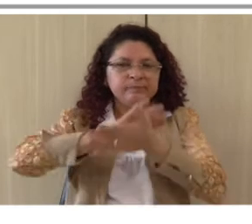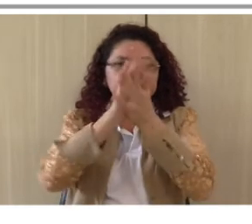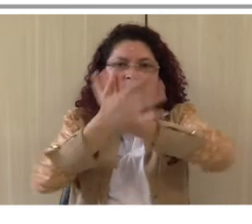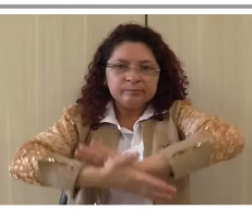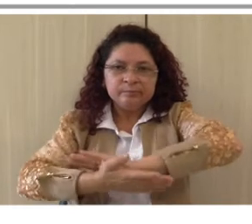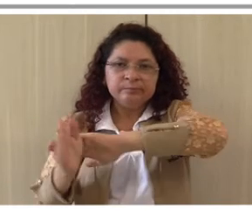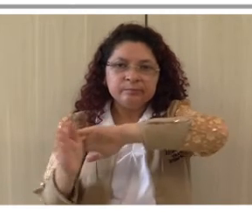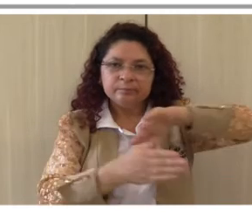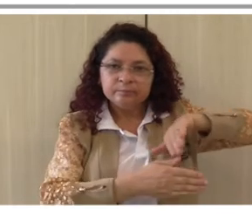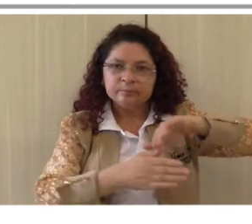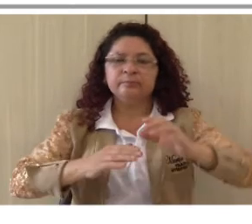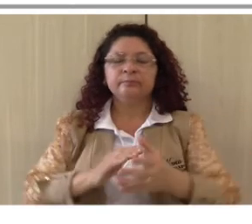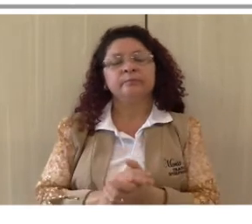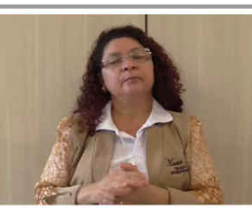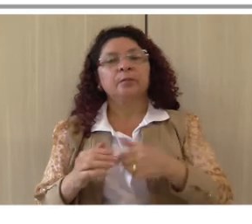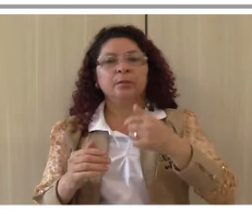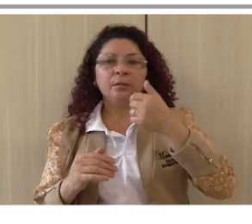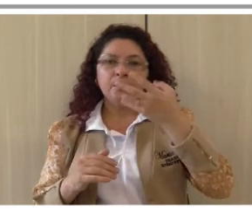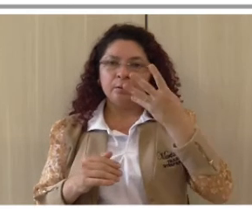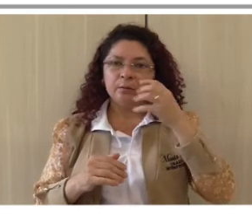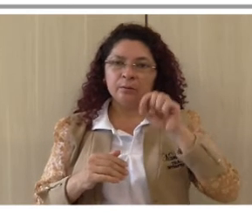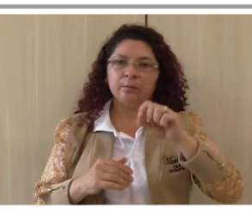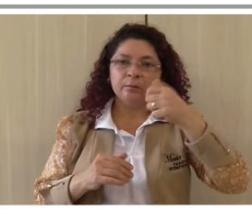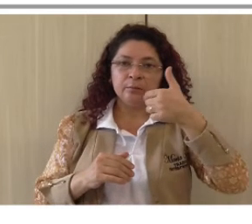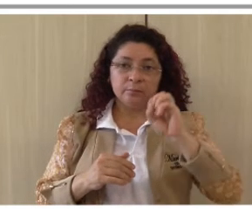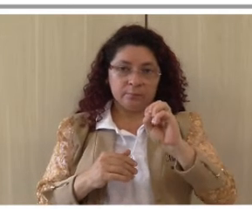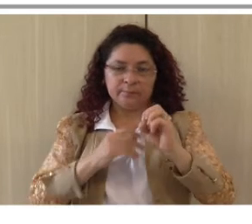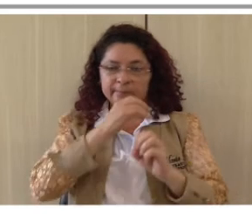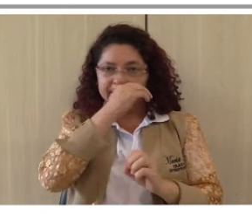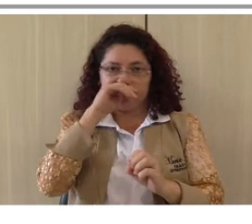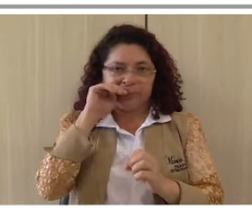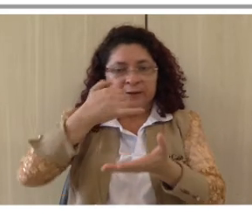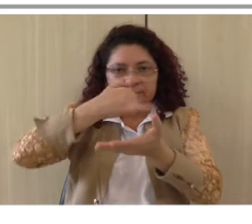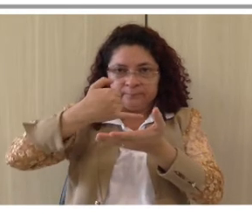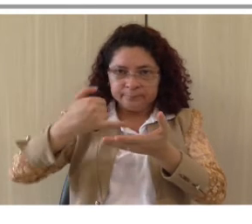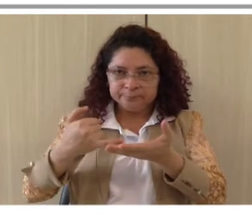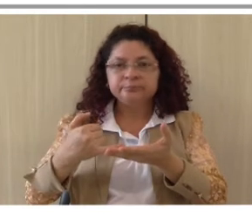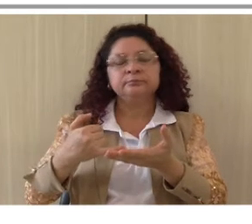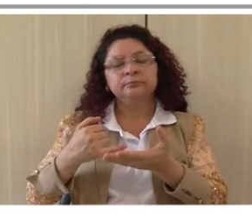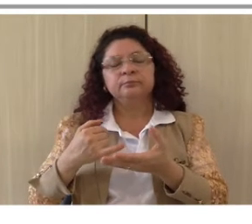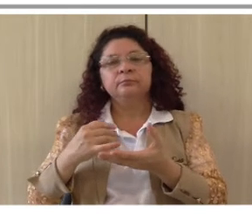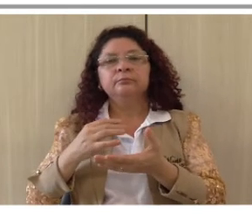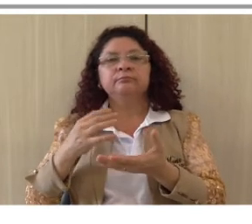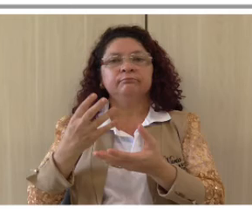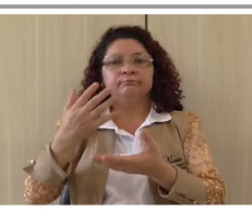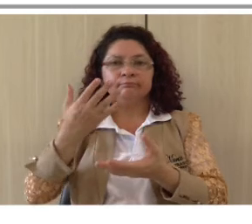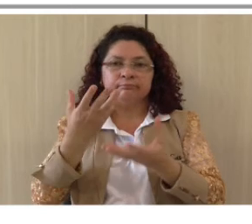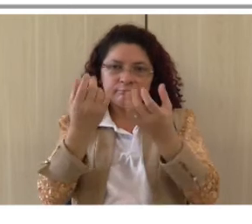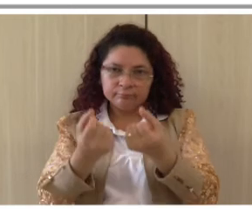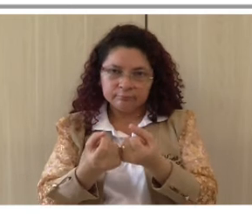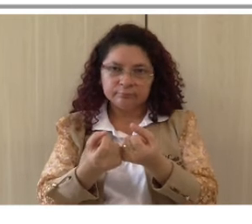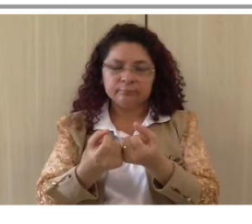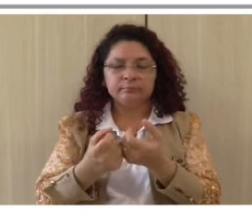cancelada. Item 4.10. A lista de candidatos com as inscrições homologadas será divulgada no site